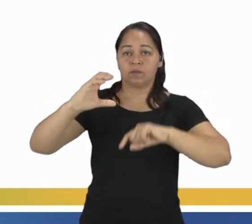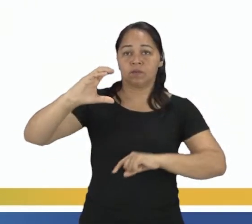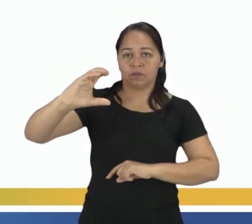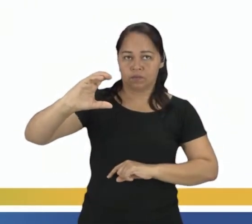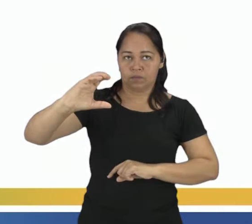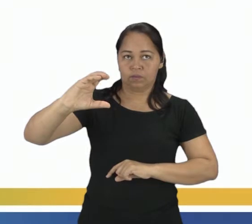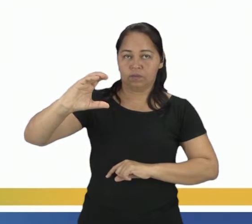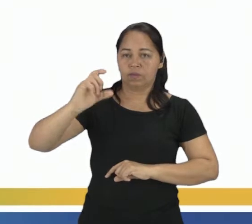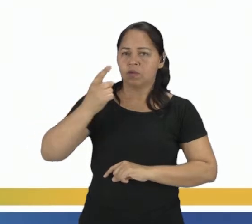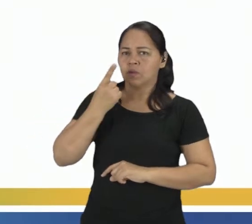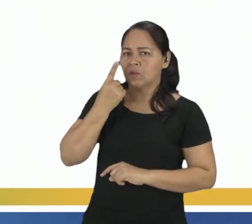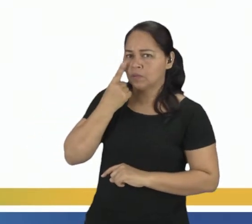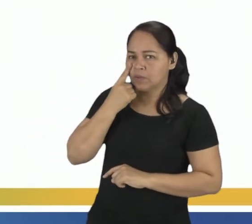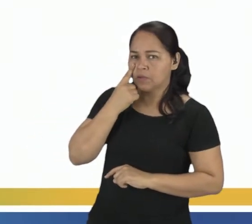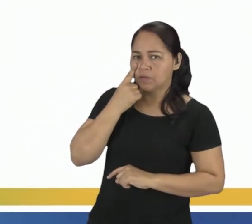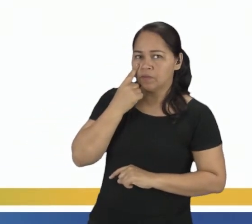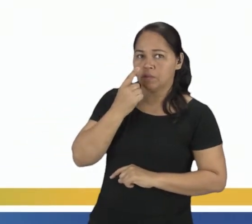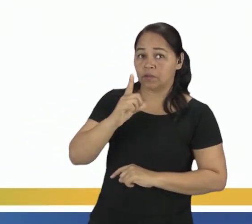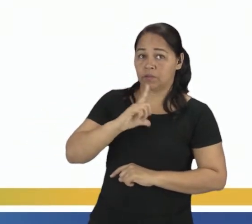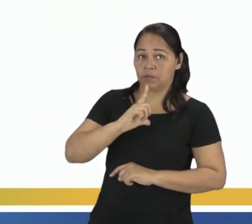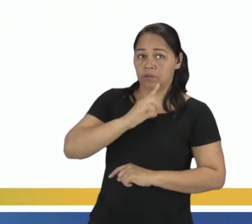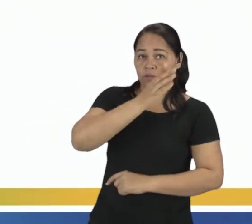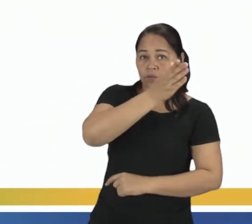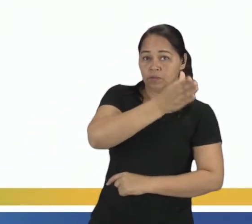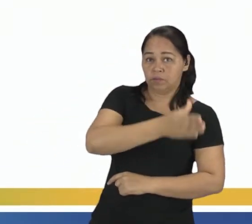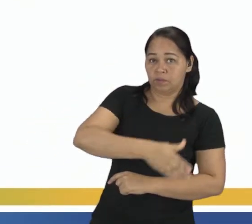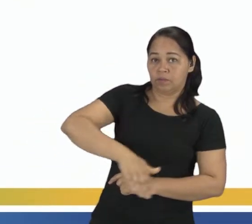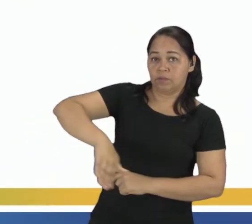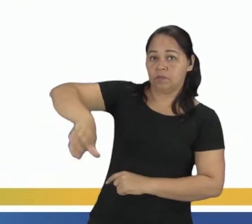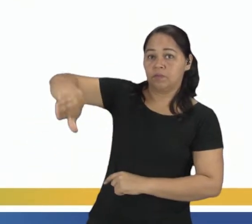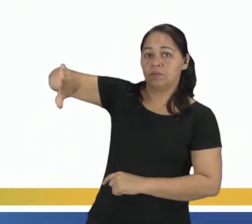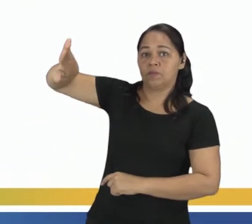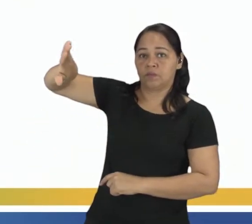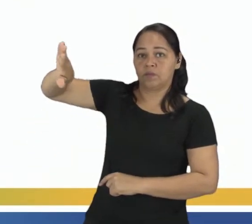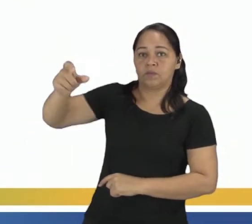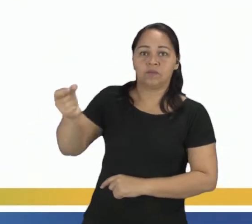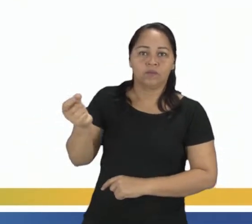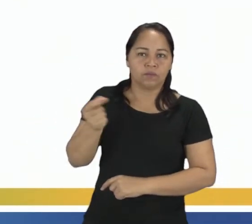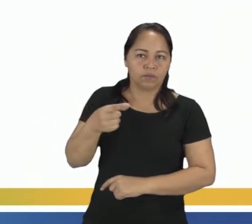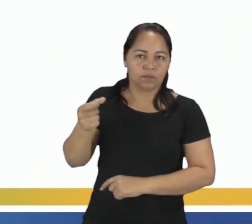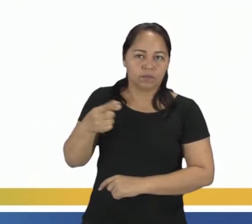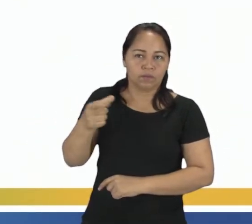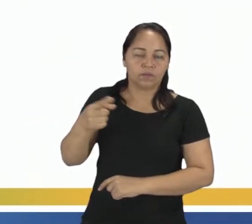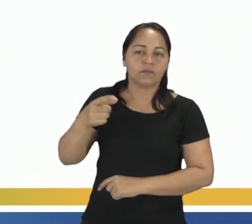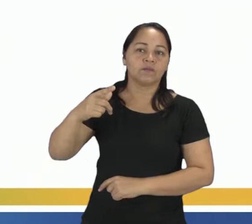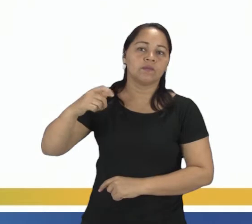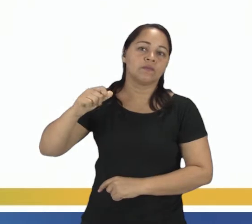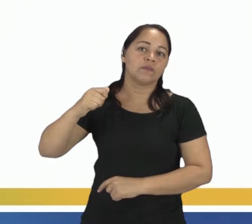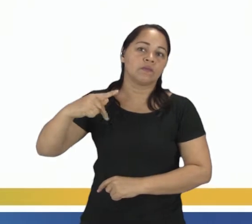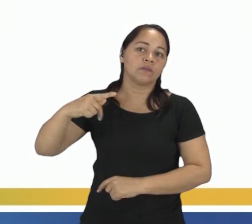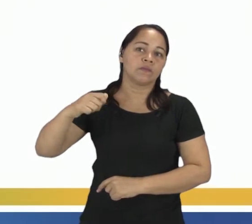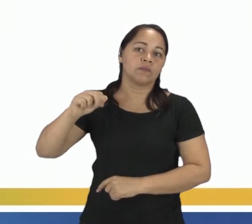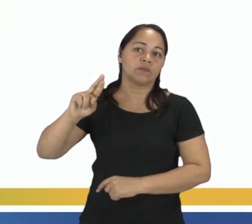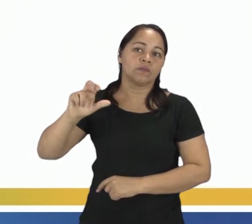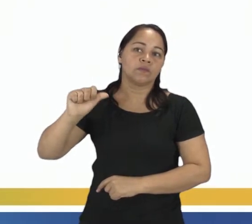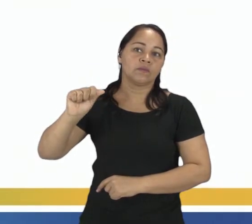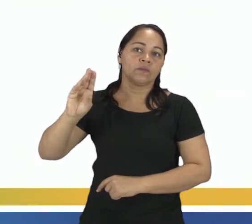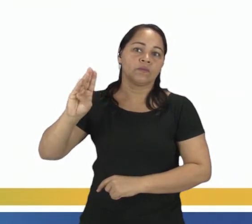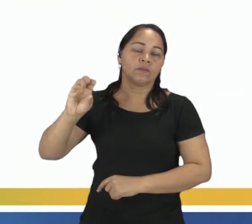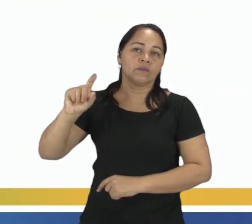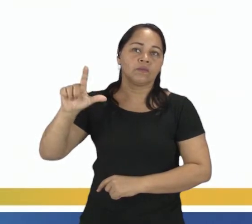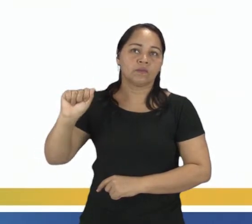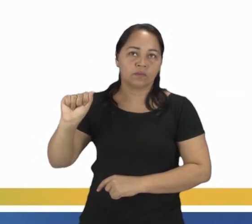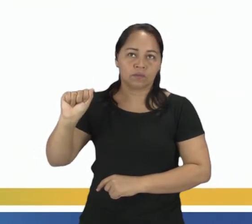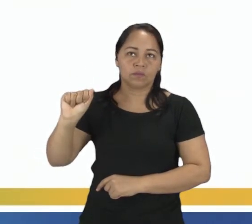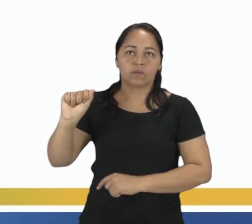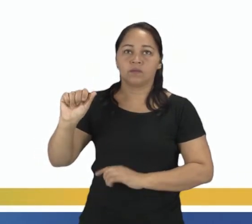plano cartesiano, nós colocamos aqui uma parábola, que está de azul, da função f de x igual a x